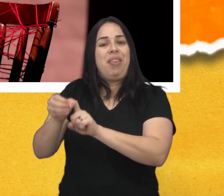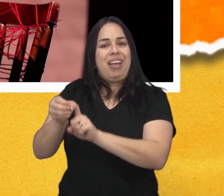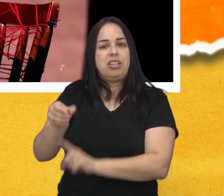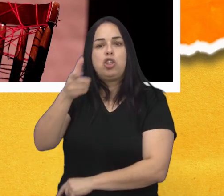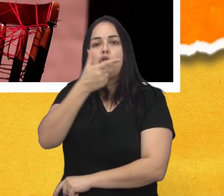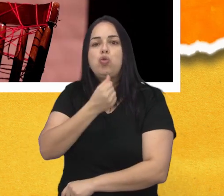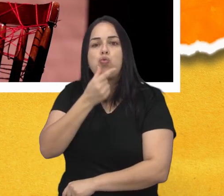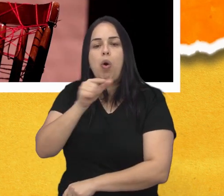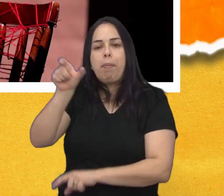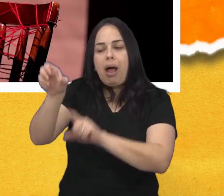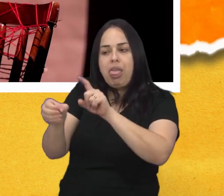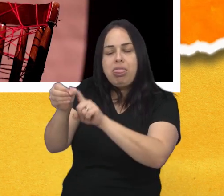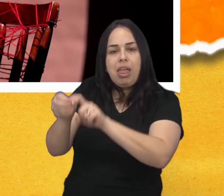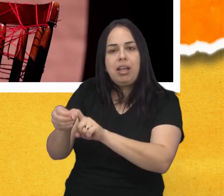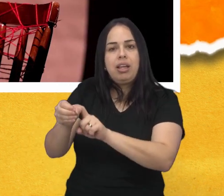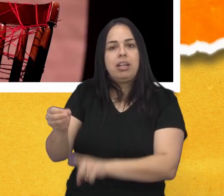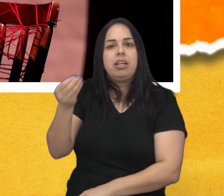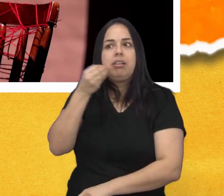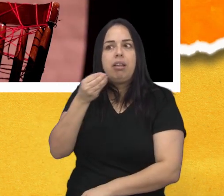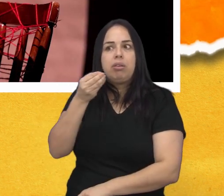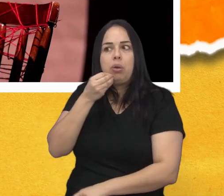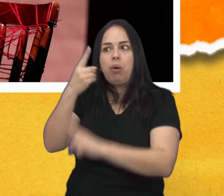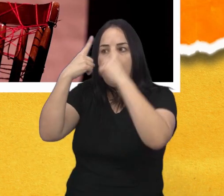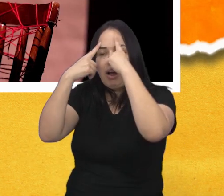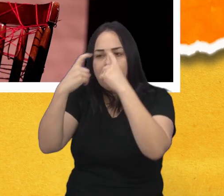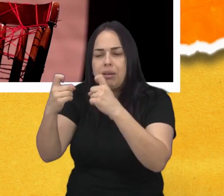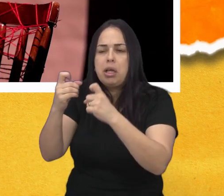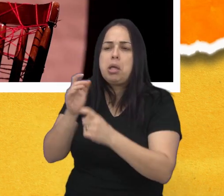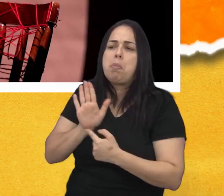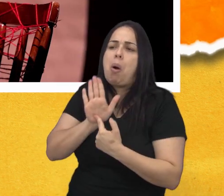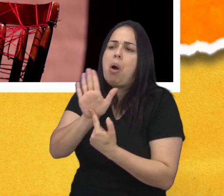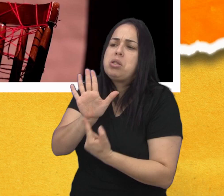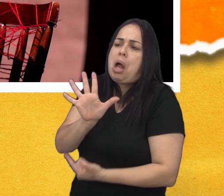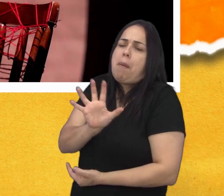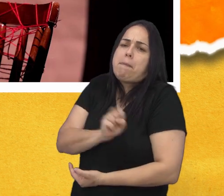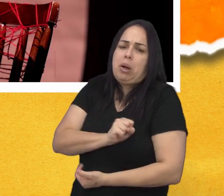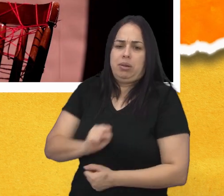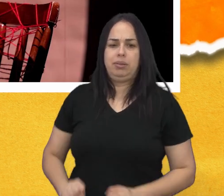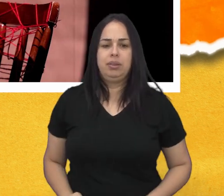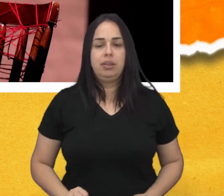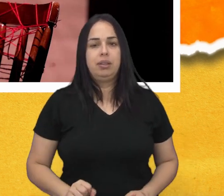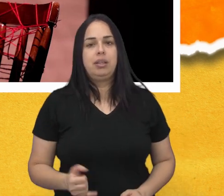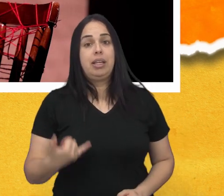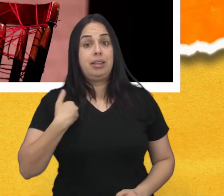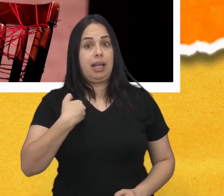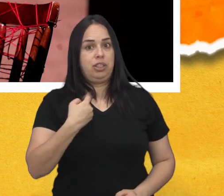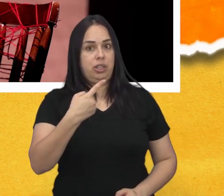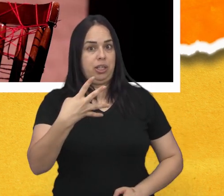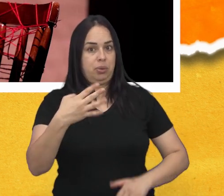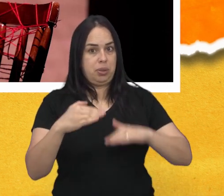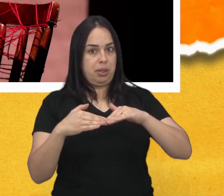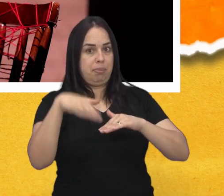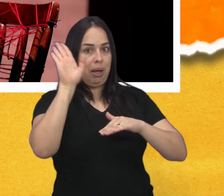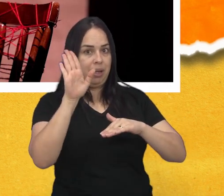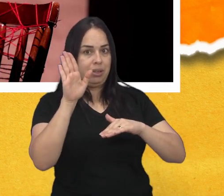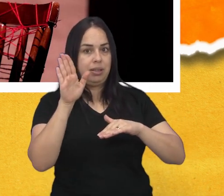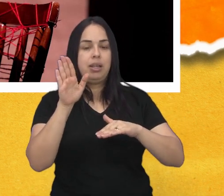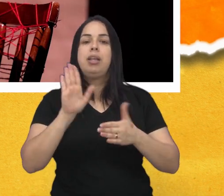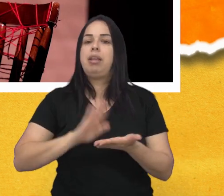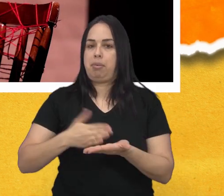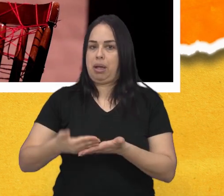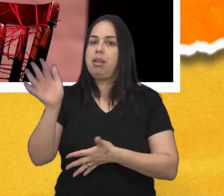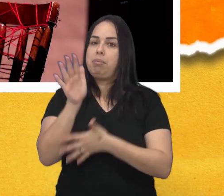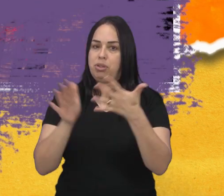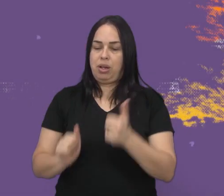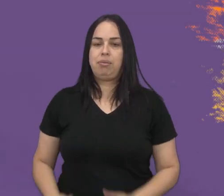mulheres que tentaram salvar homens violentos por meio do amor. É recomendado para maiores de 14 anos e terá uma